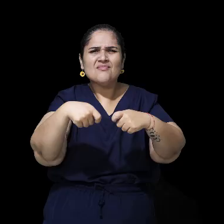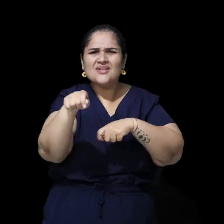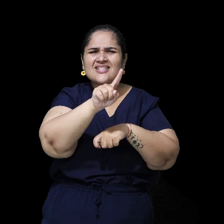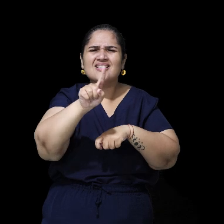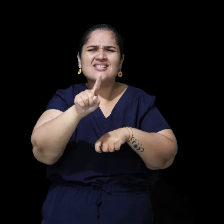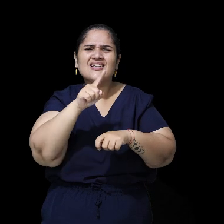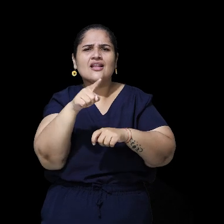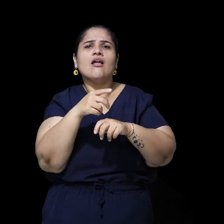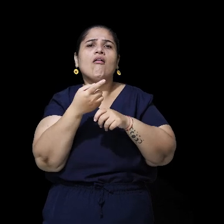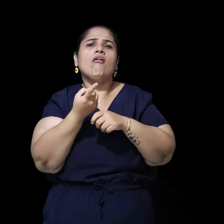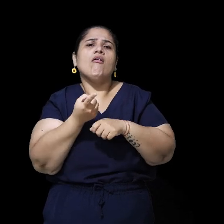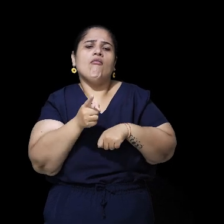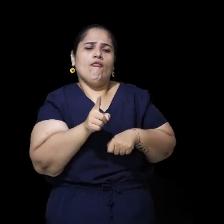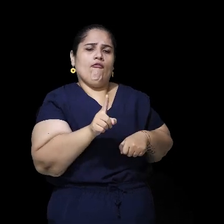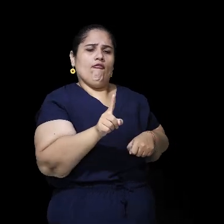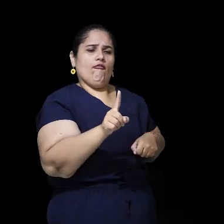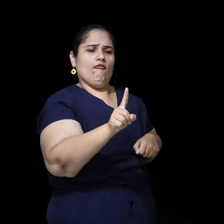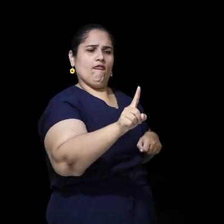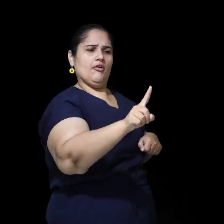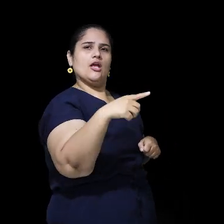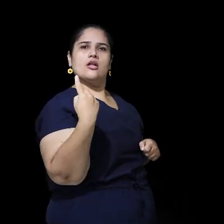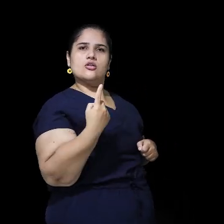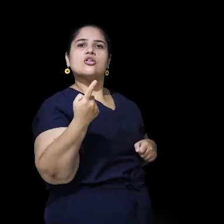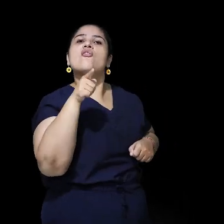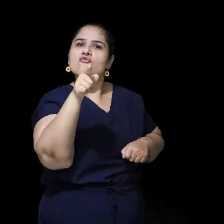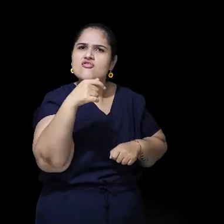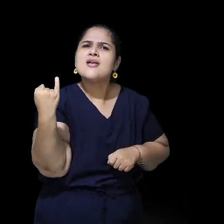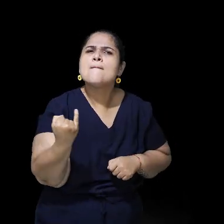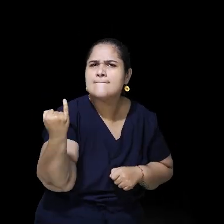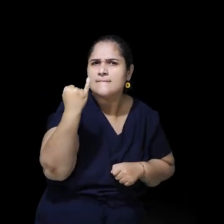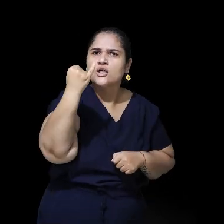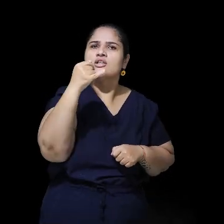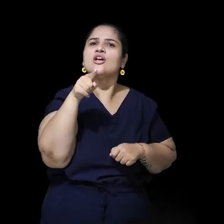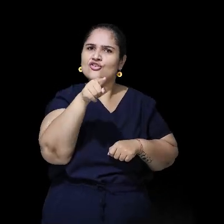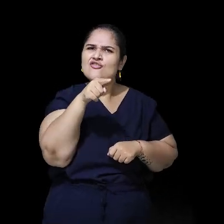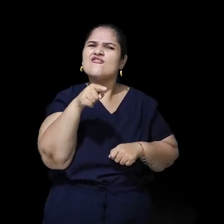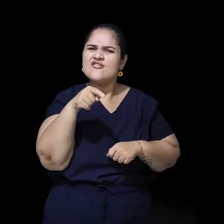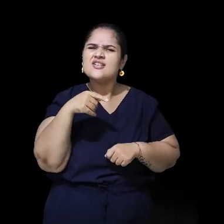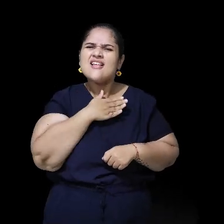sozinho. Você importa. Você é querido. E há um mundo